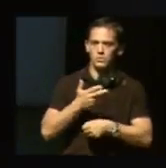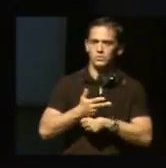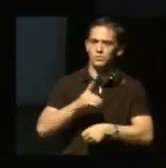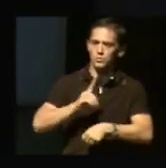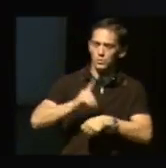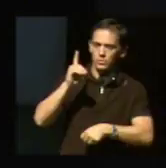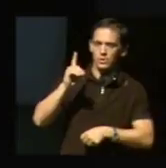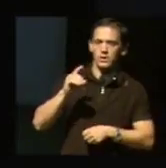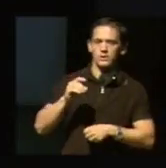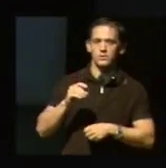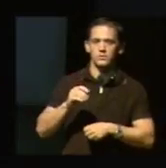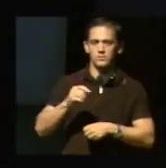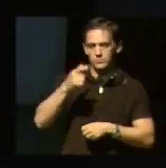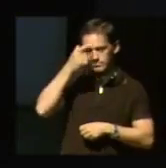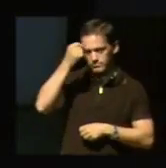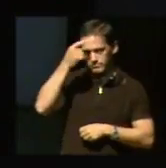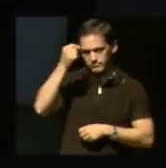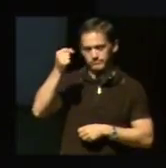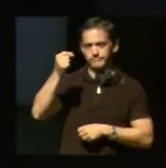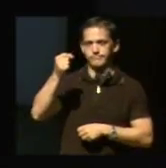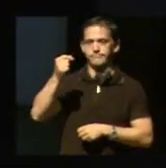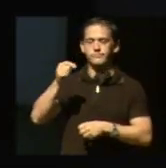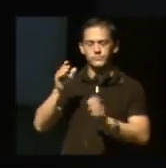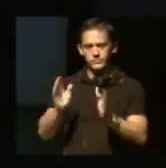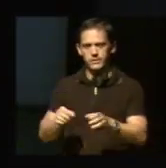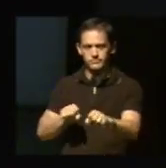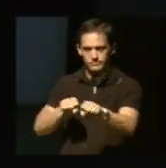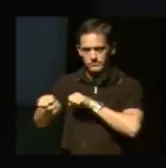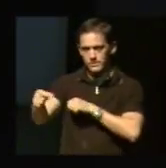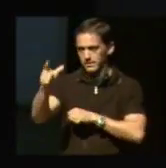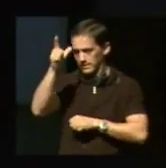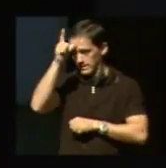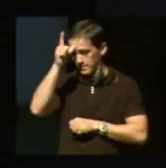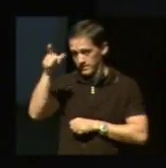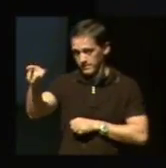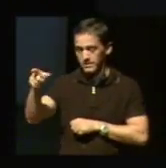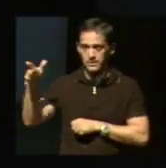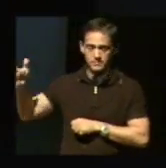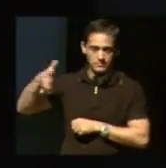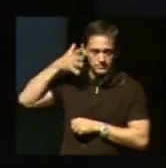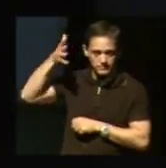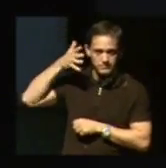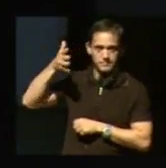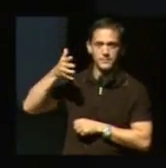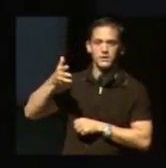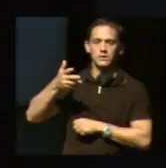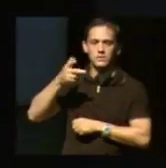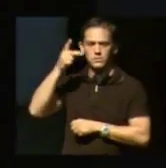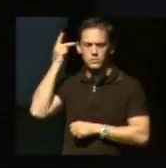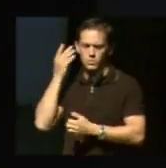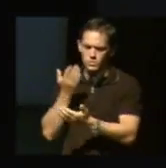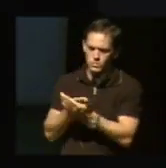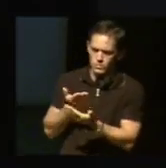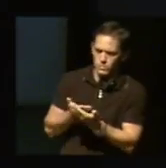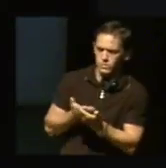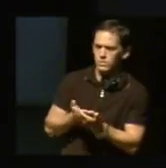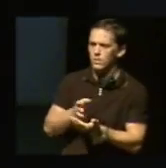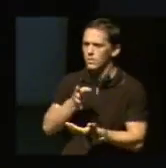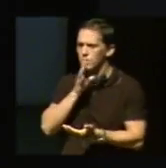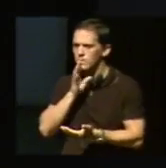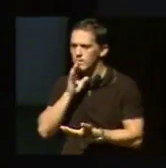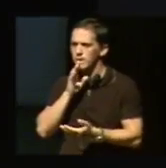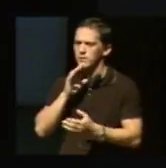pela Universidade de Heidelberg, na Alemanha. O palestrante também possui histórico de estudos na área